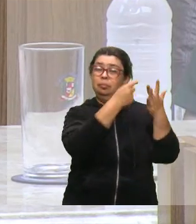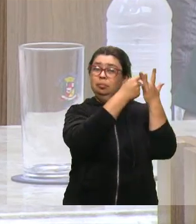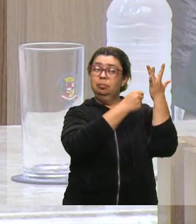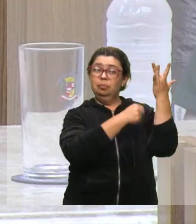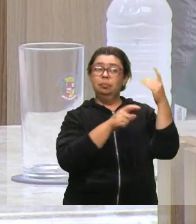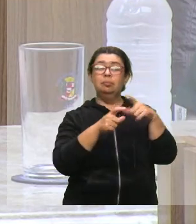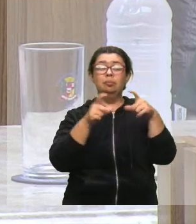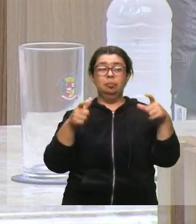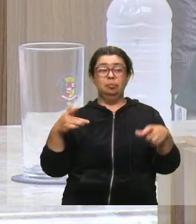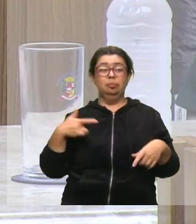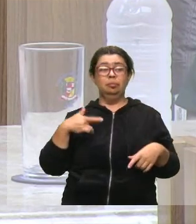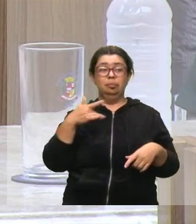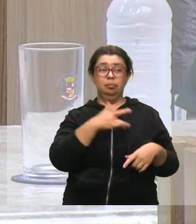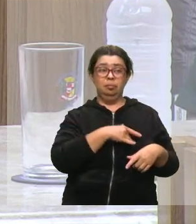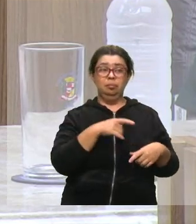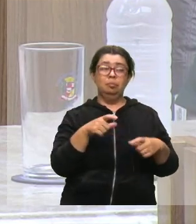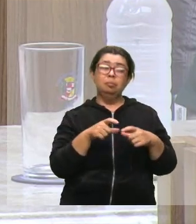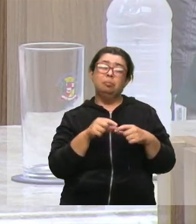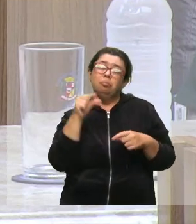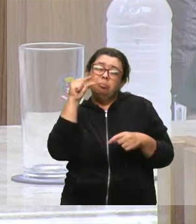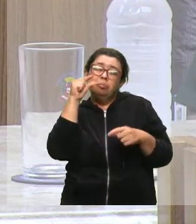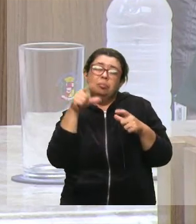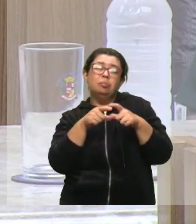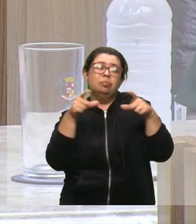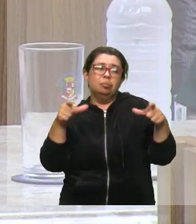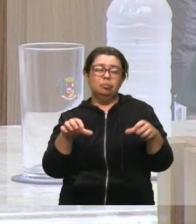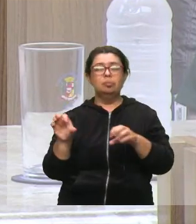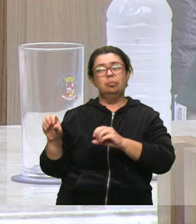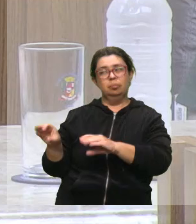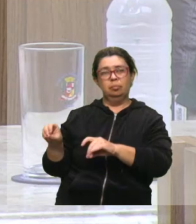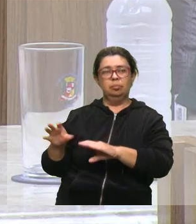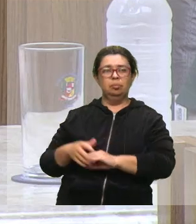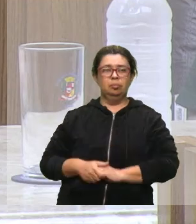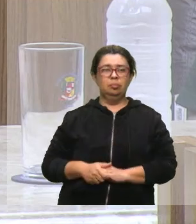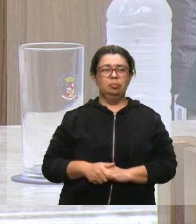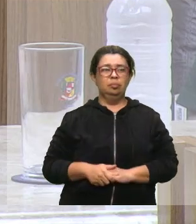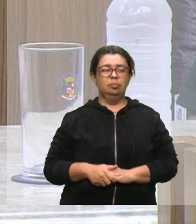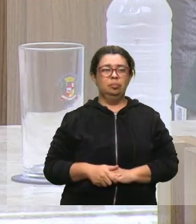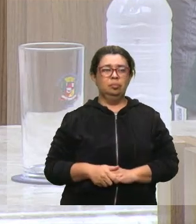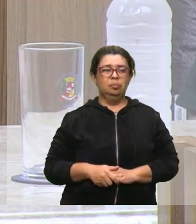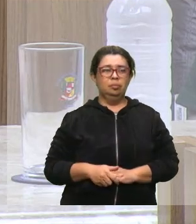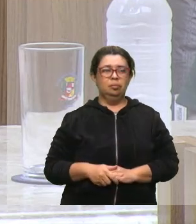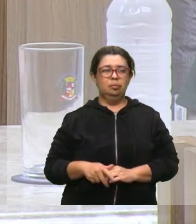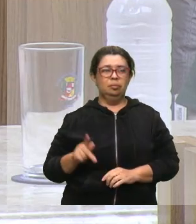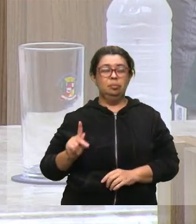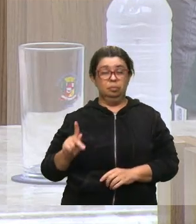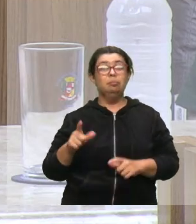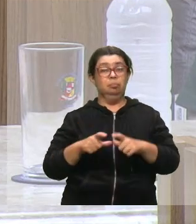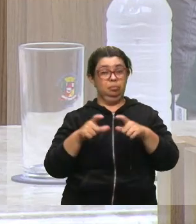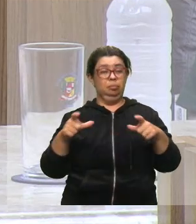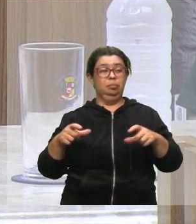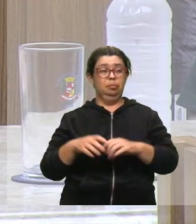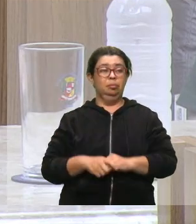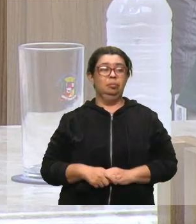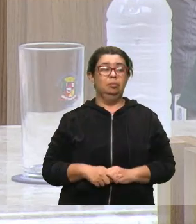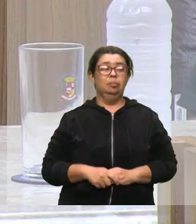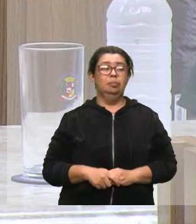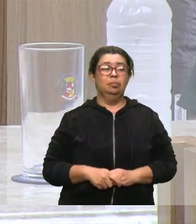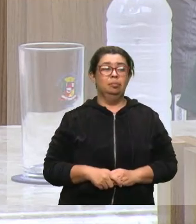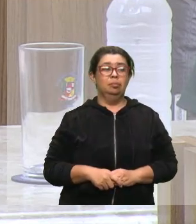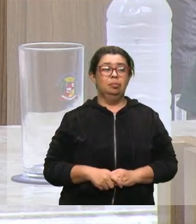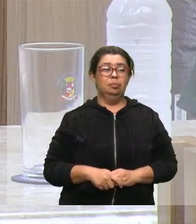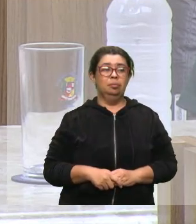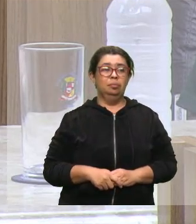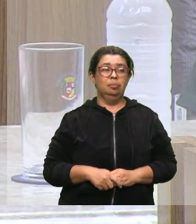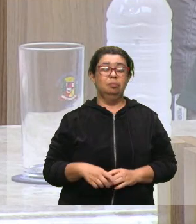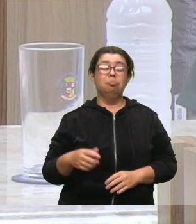tá, inclusive maior que, um pouquinho maior que o da educação, que sempre foi o maior investimento. Mas o que